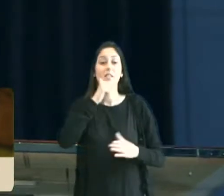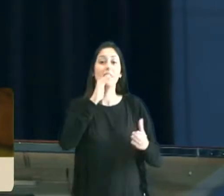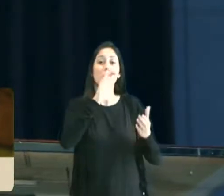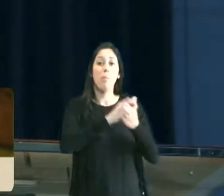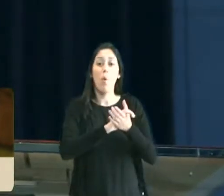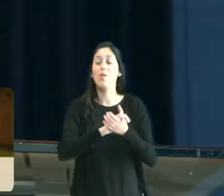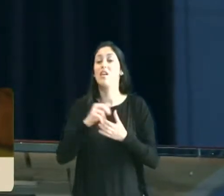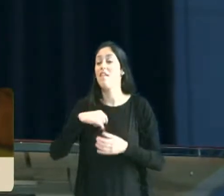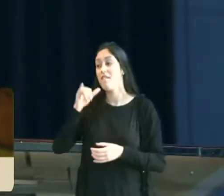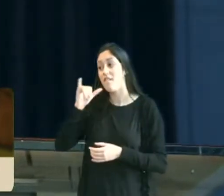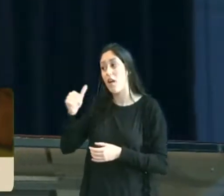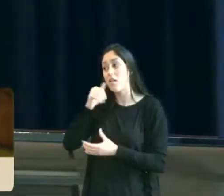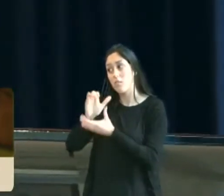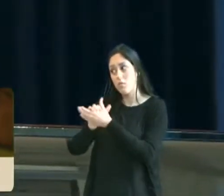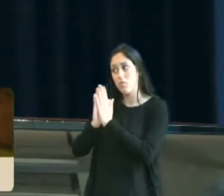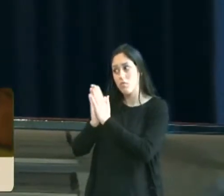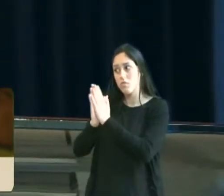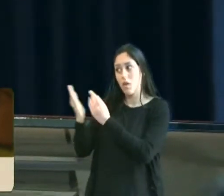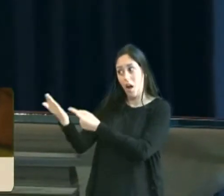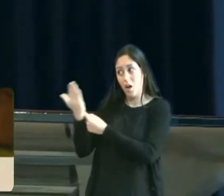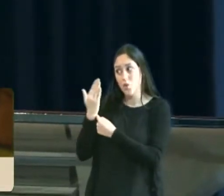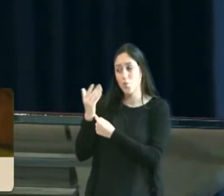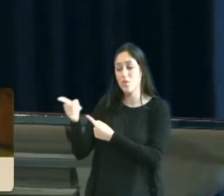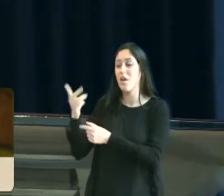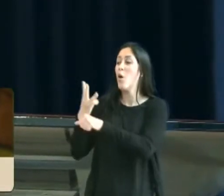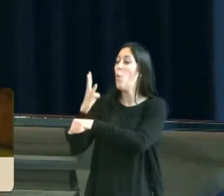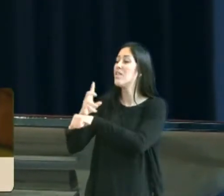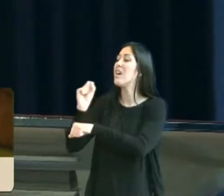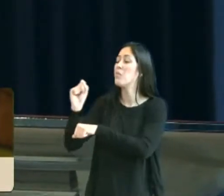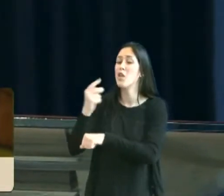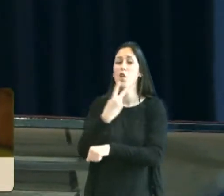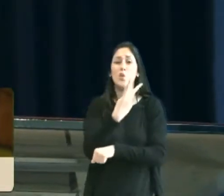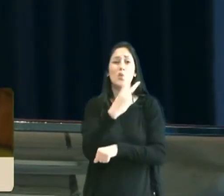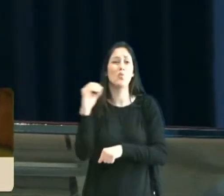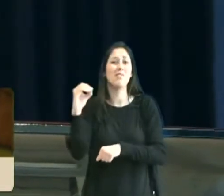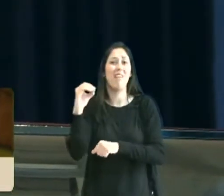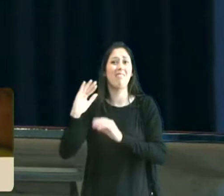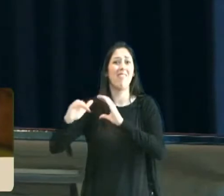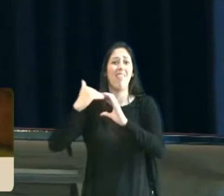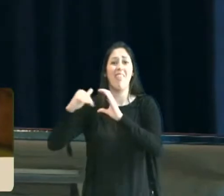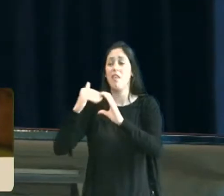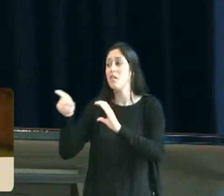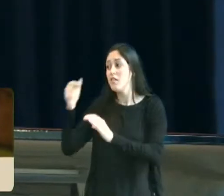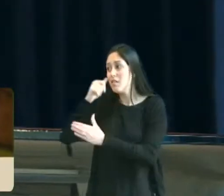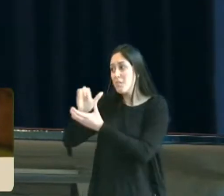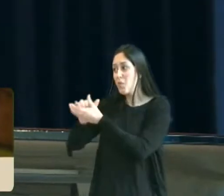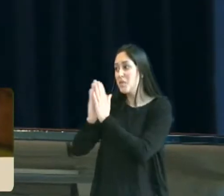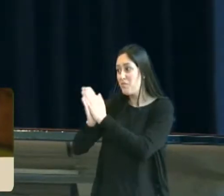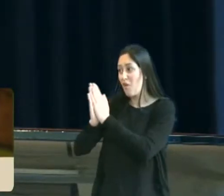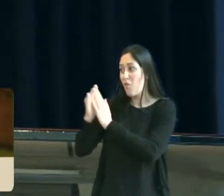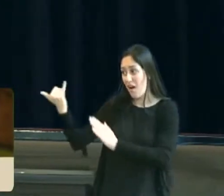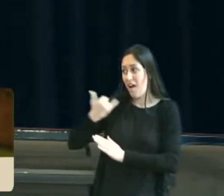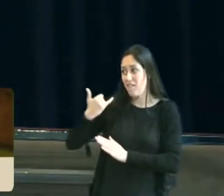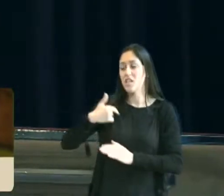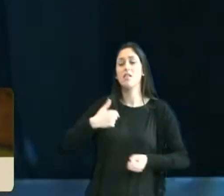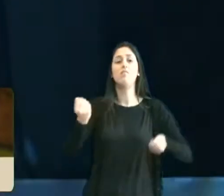ajudando. Tinha umas 200. Eu falei, vai que eu vou falando, você vai respondendo, até o fim lá a gente zero o WhatsApp. A gente